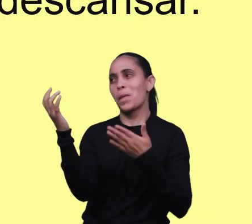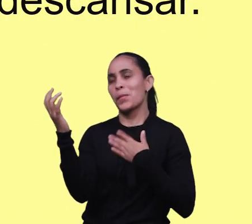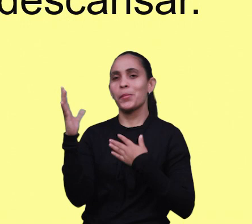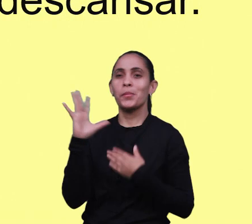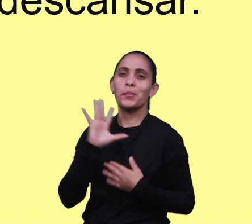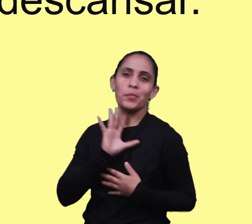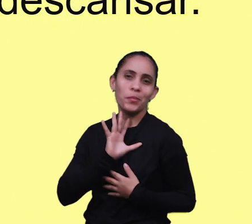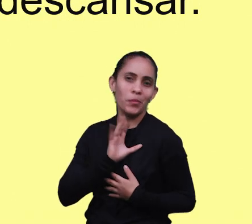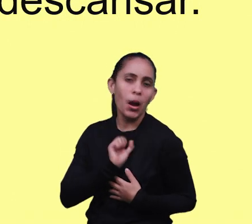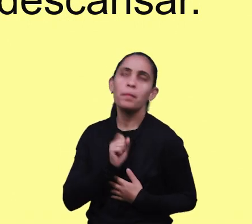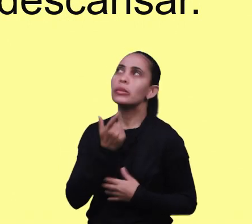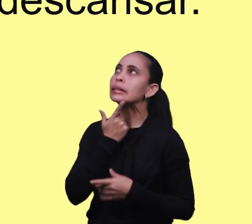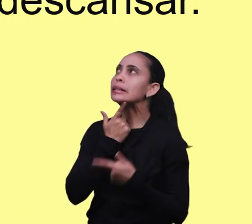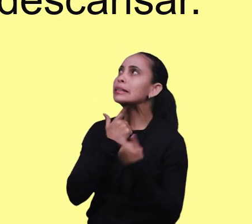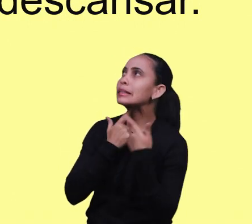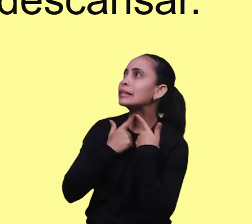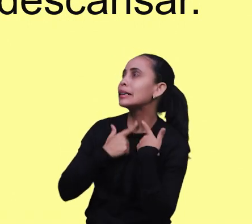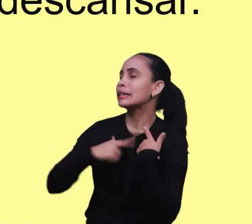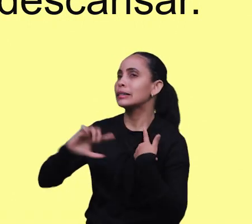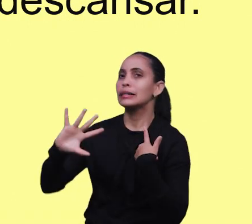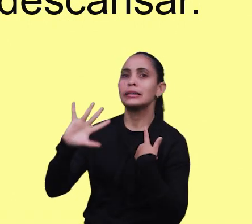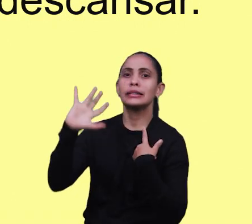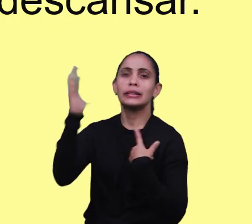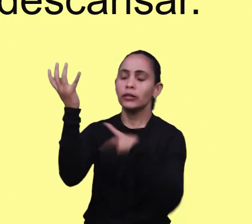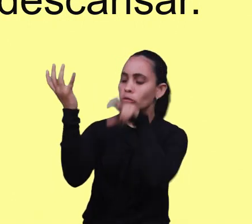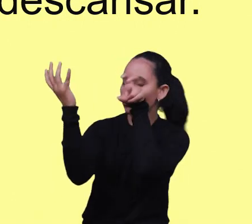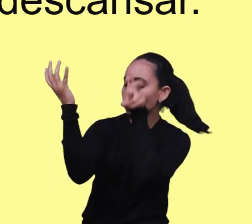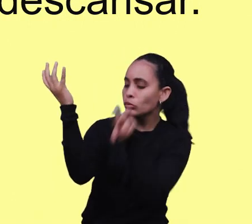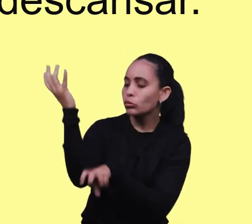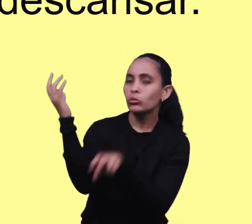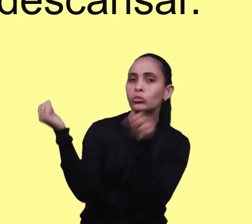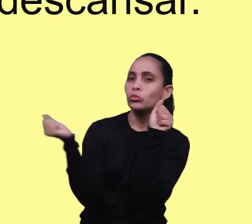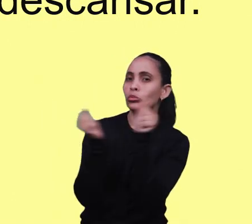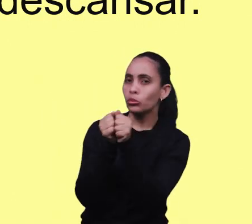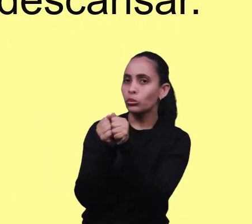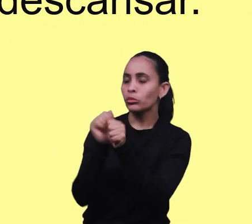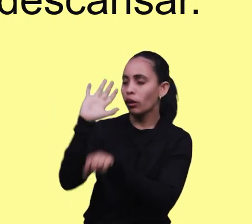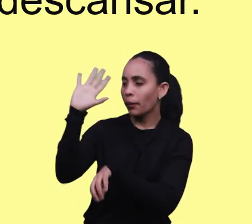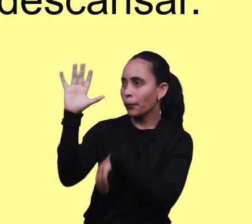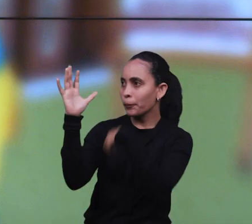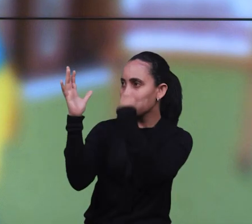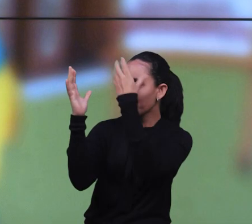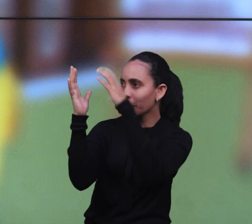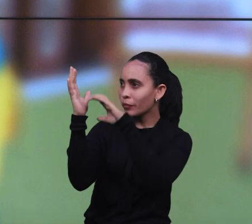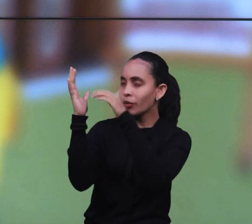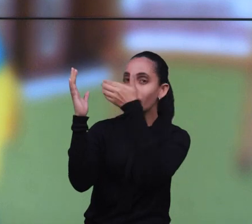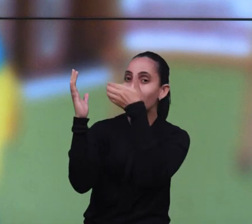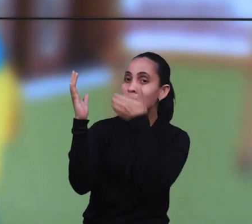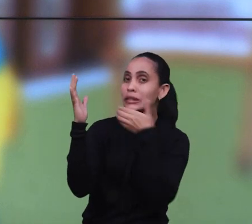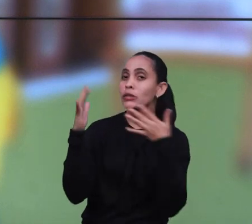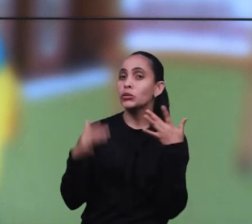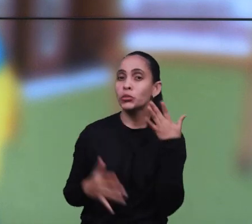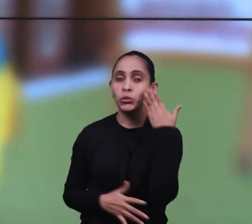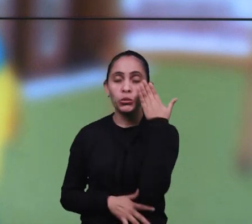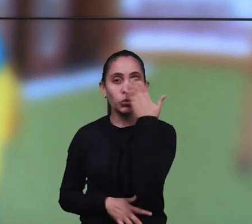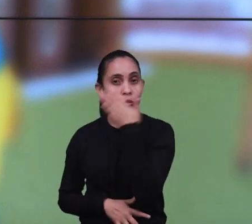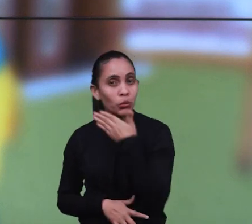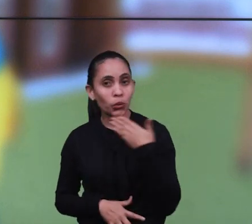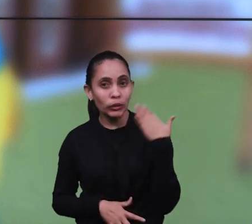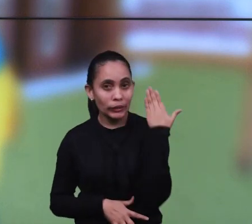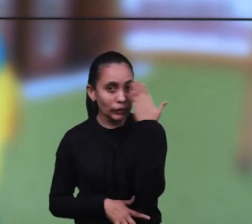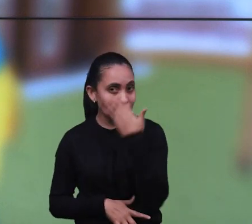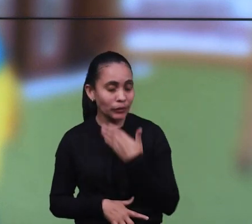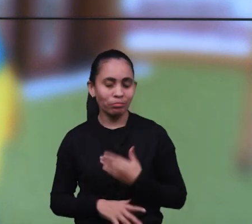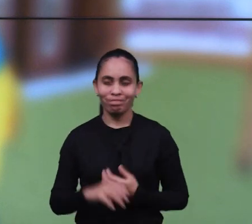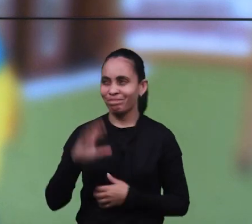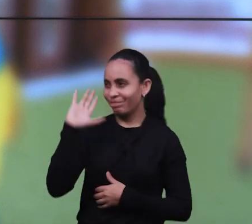do bosque, assim é o meu amado. Eu desejo muito sentar à sua sombra e comer daqueles frutos